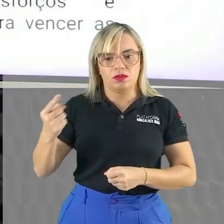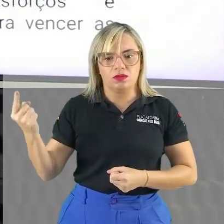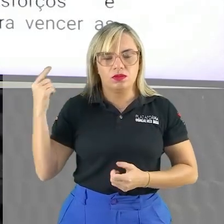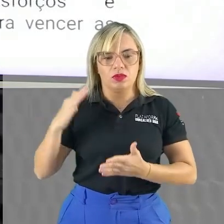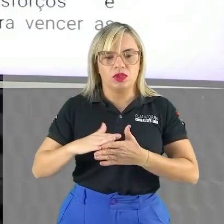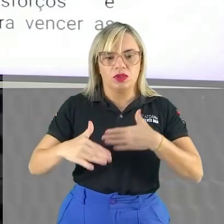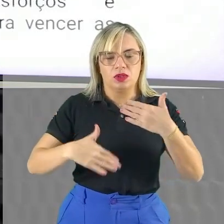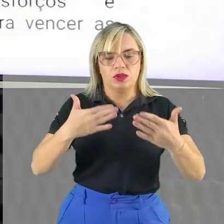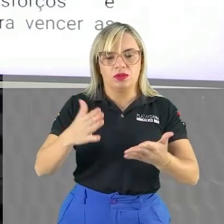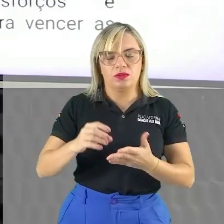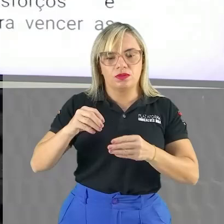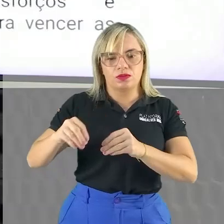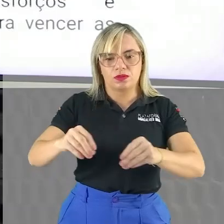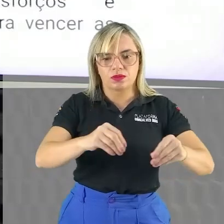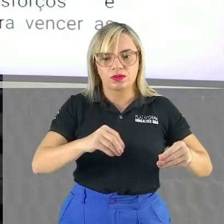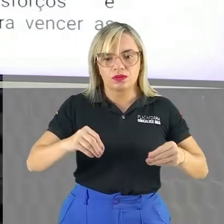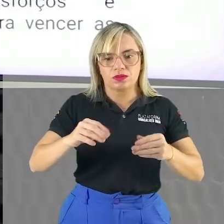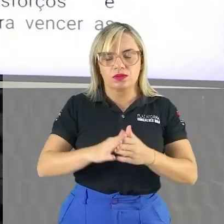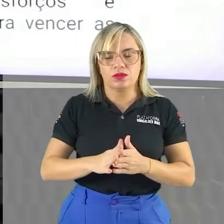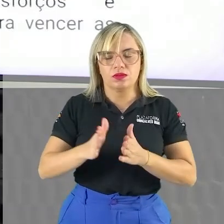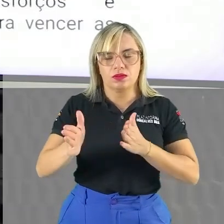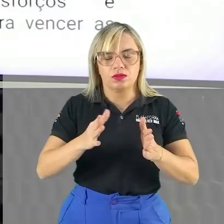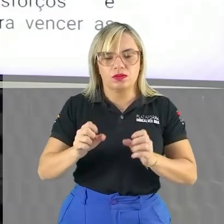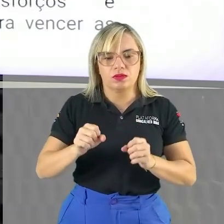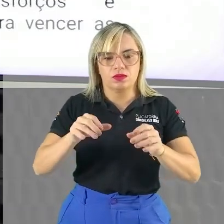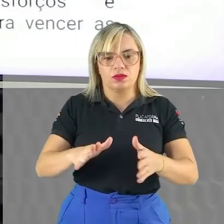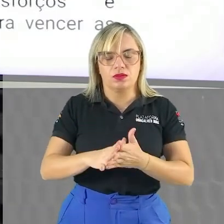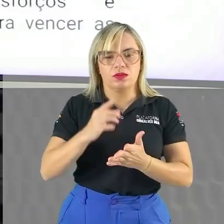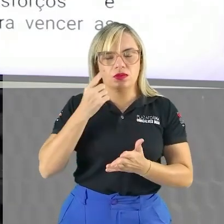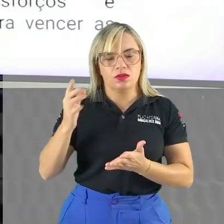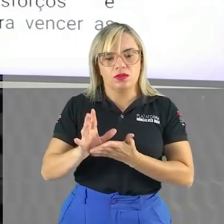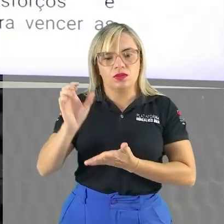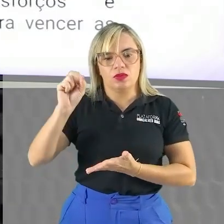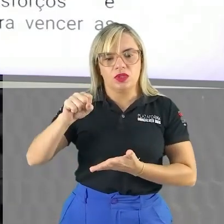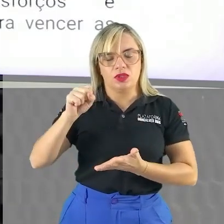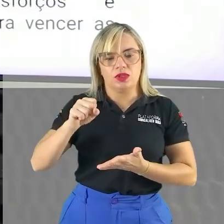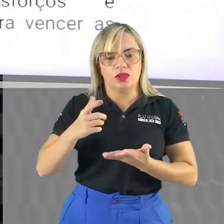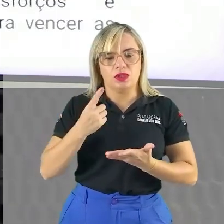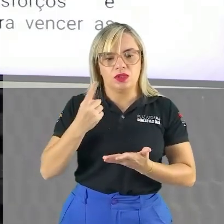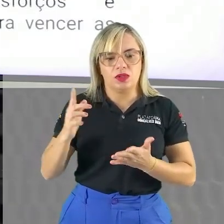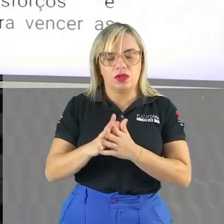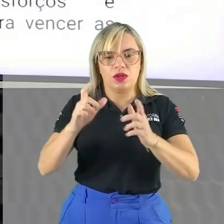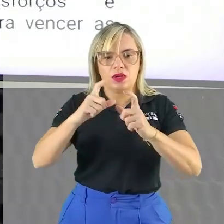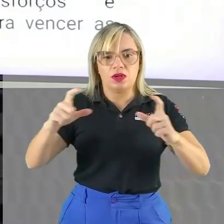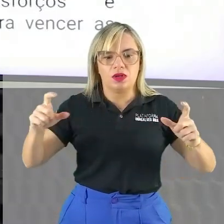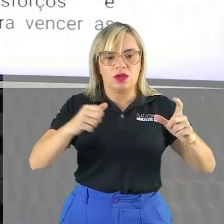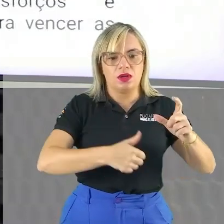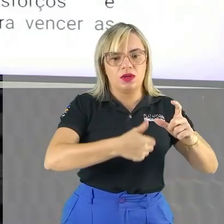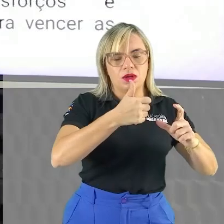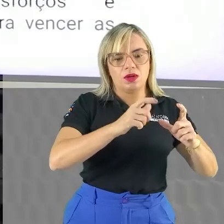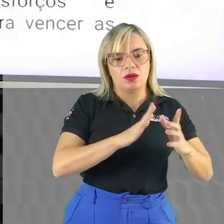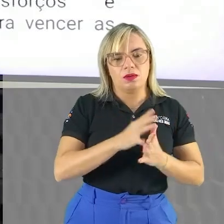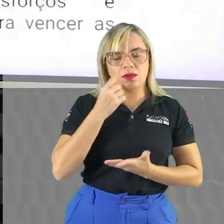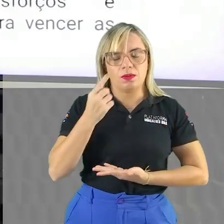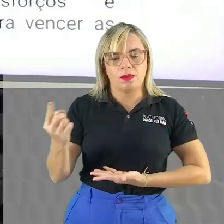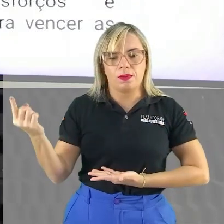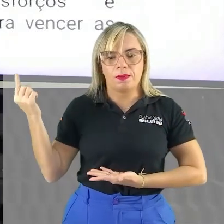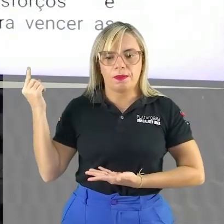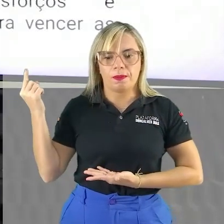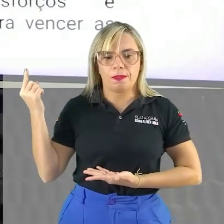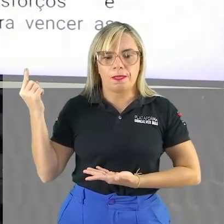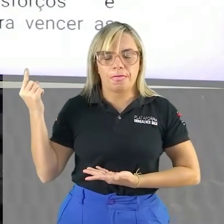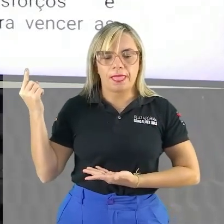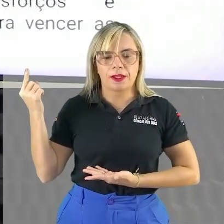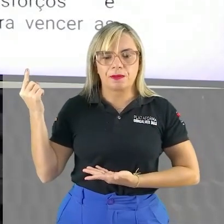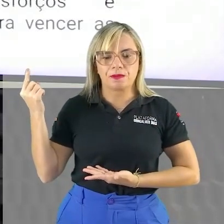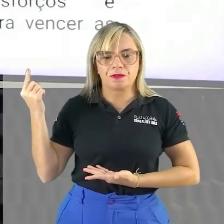maranhense no período colonial, é possível afirmar que, primeiro aqui, gente, ocorreu a preponderância da